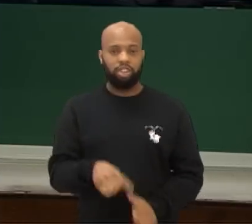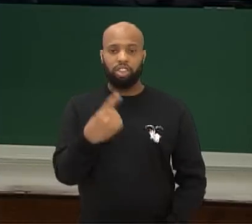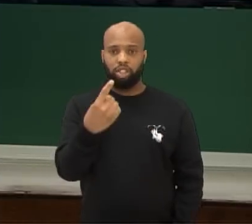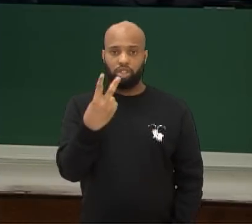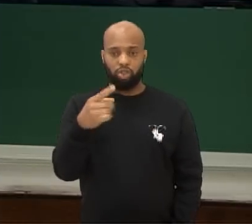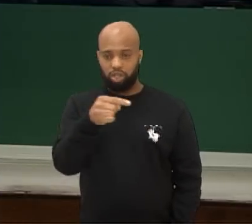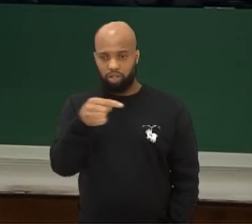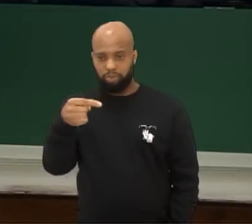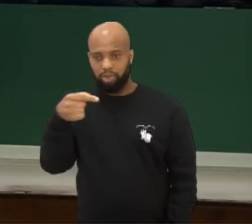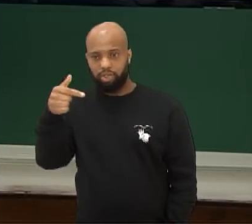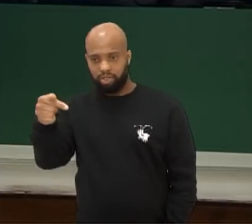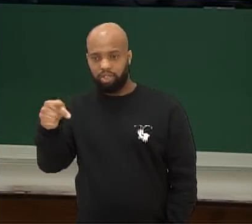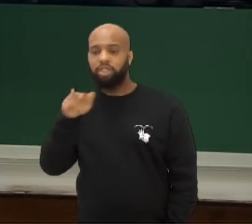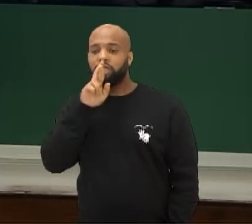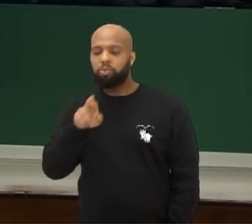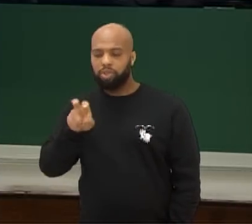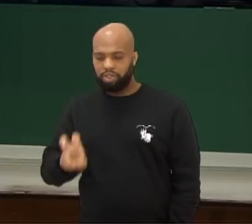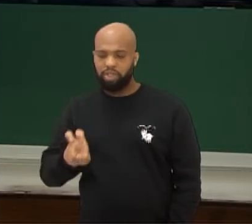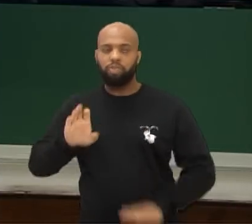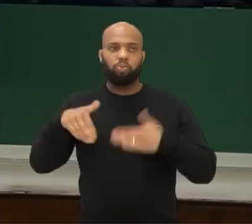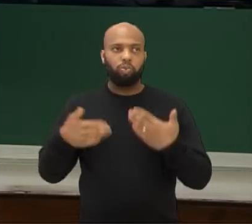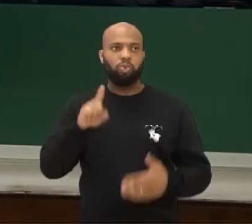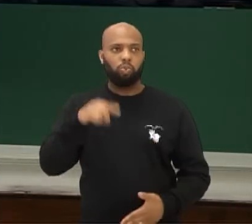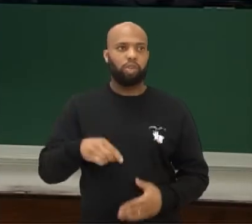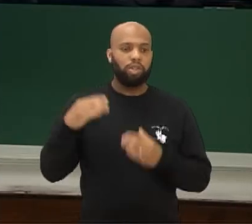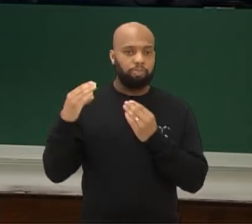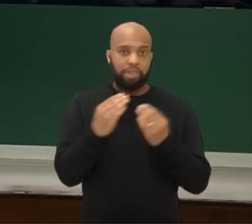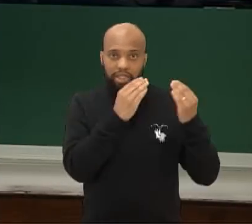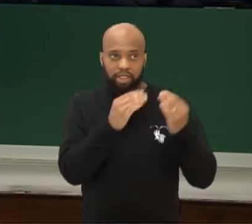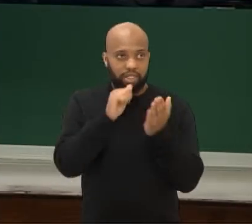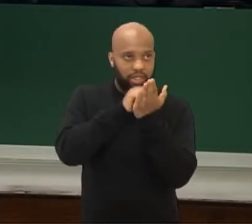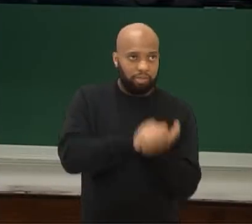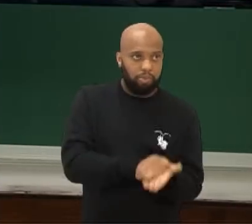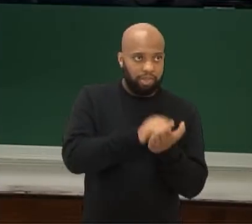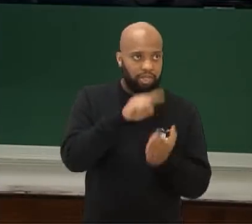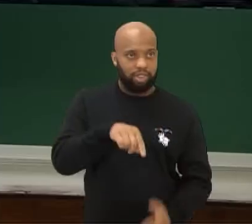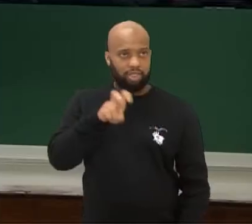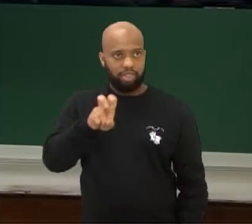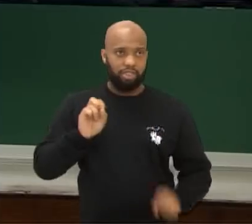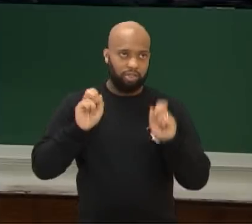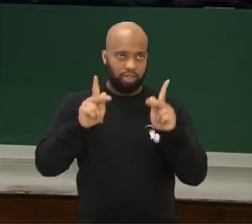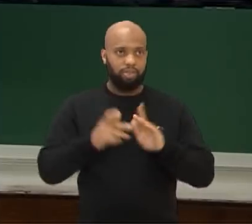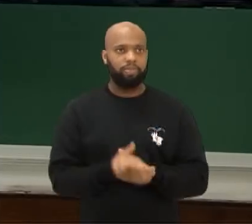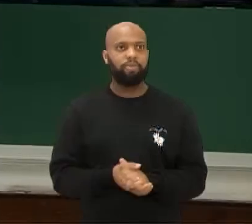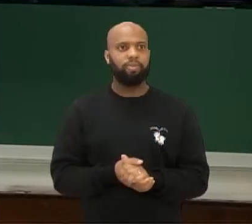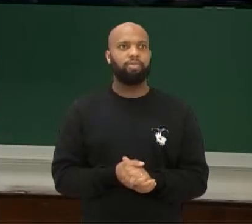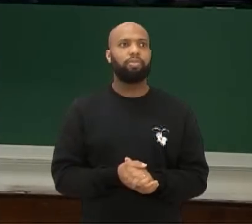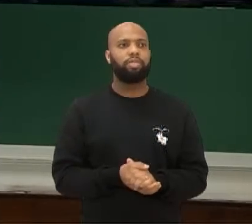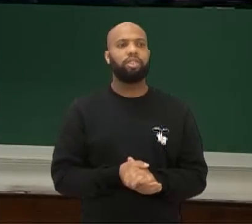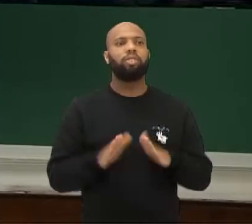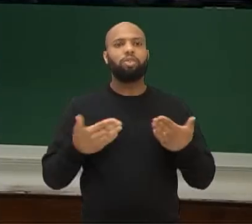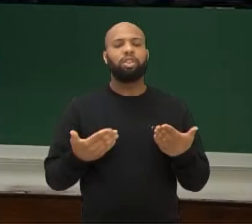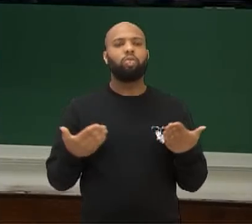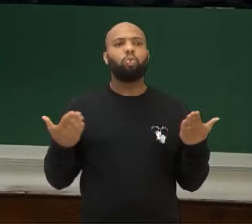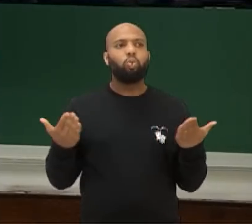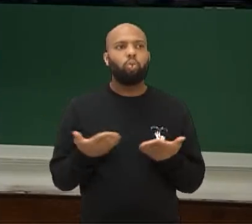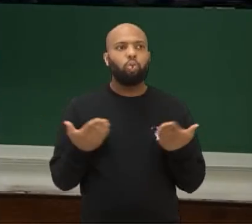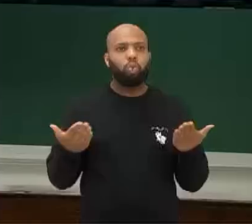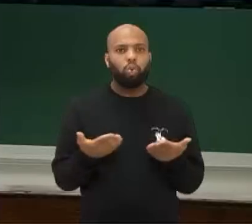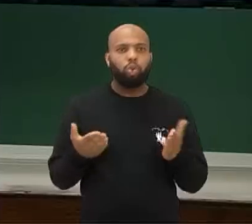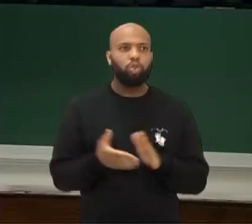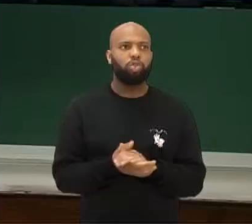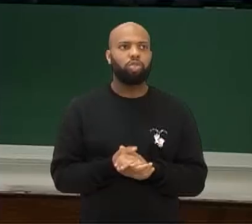12 menos 7, 5. Então, o valor da melancia é 5, tá bom? Bom,